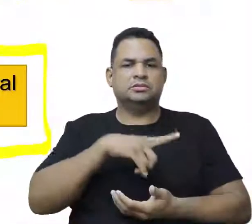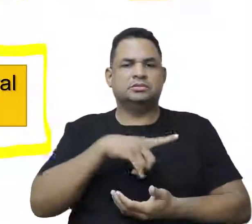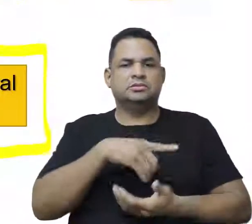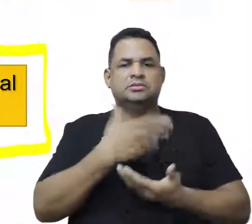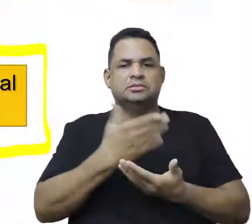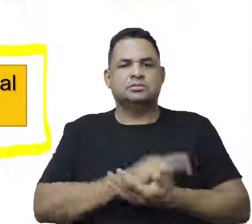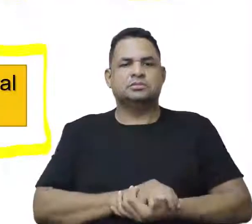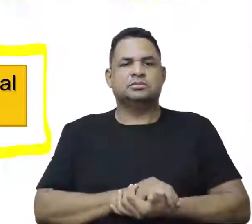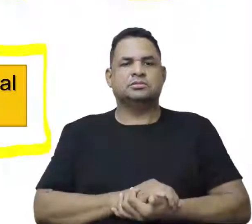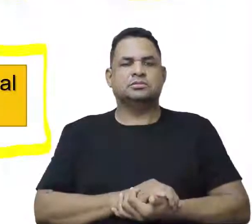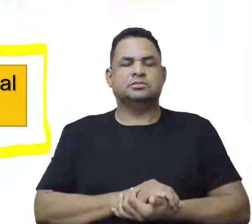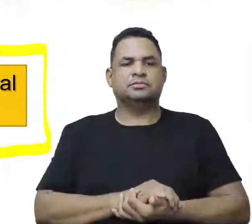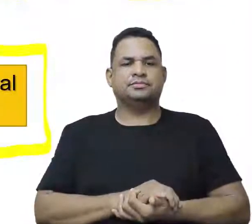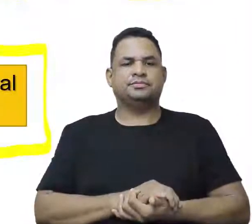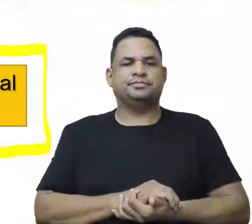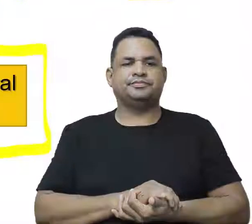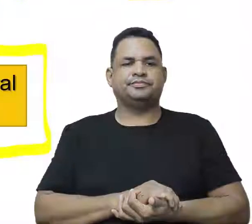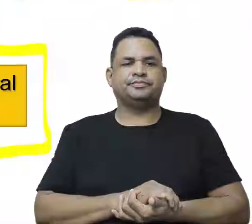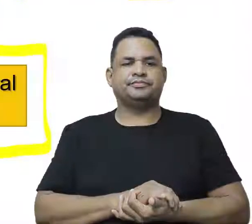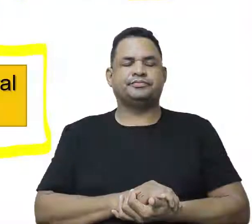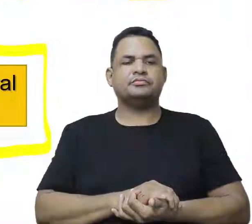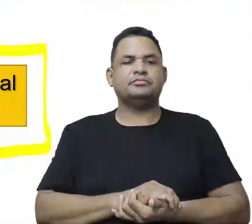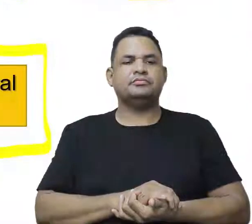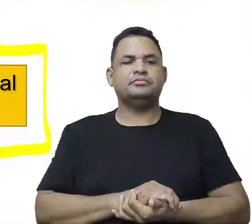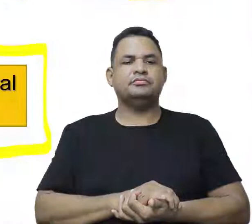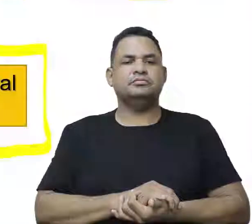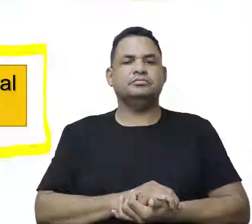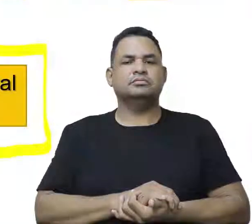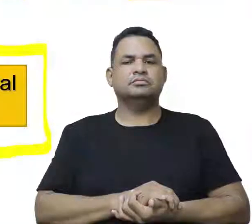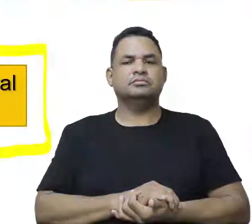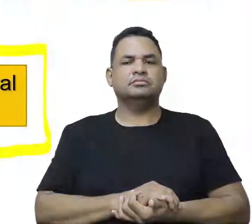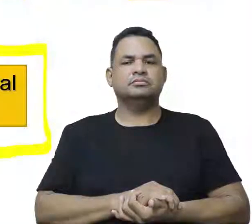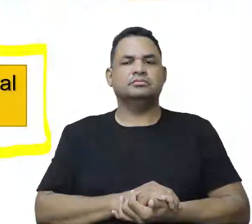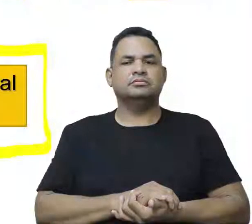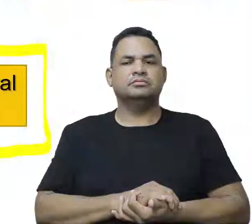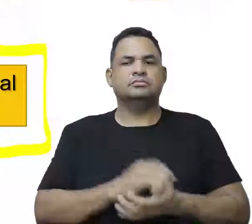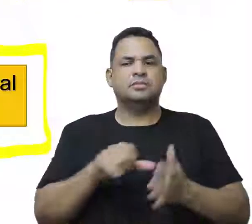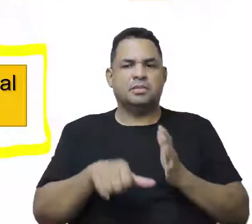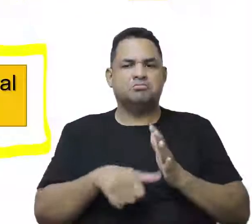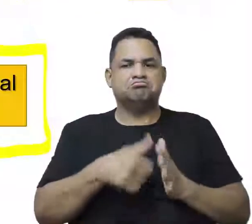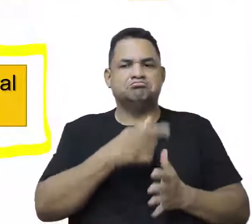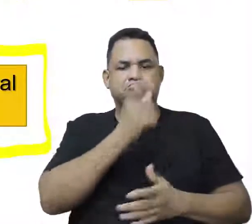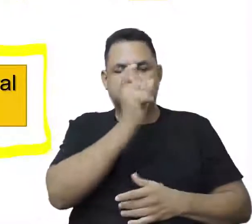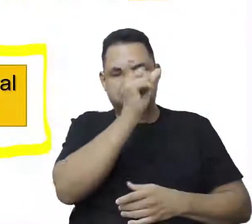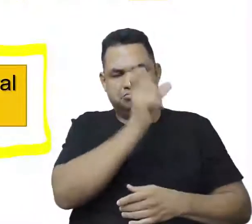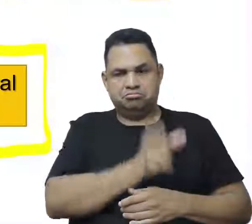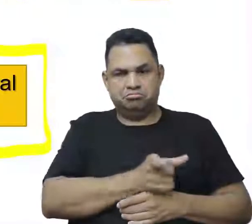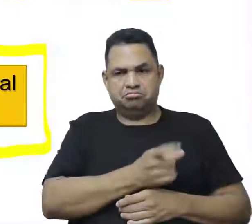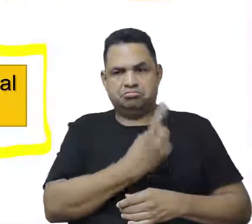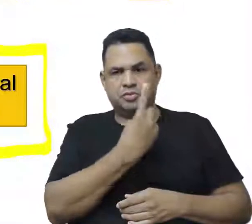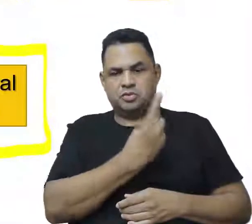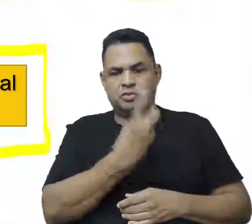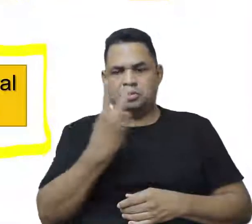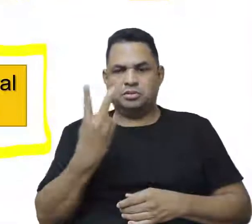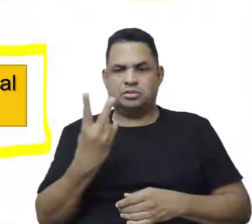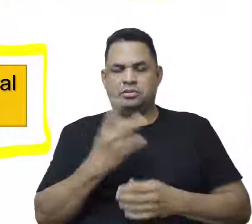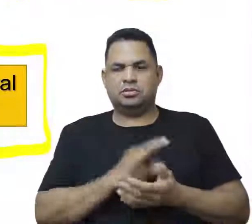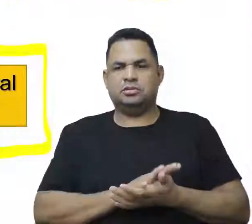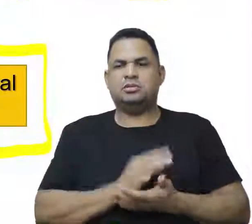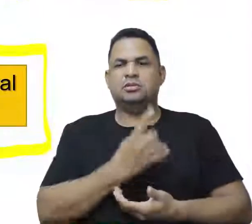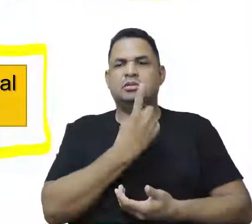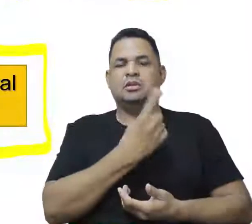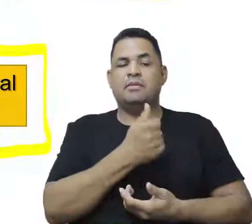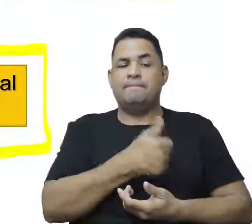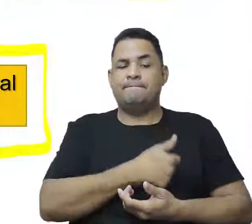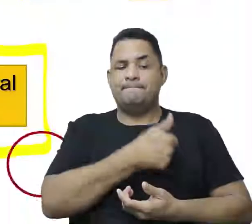esses gestos. Exato. Então, a gente tem aqui o primeiro indivíduo e o segundo. Então, relacionado ao